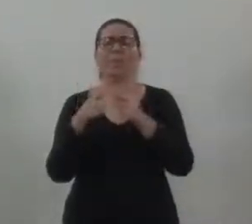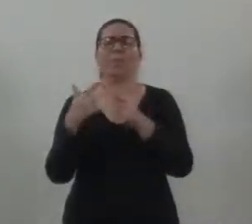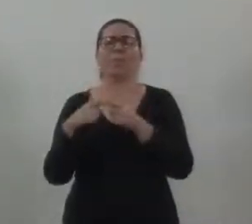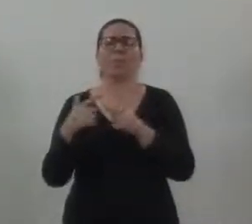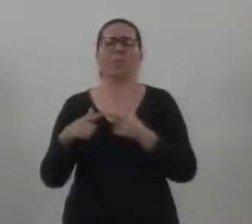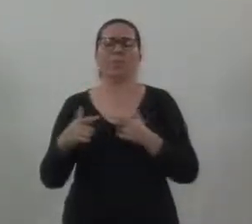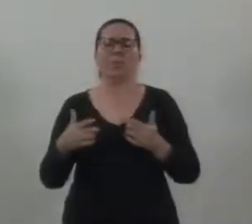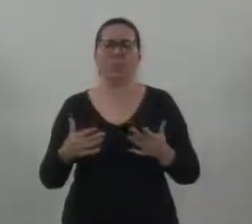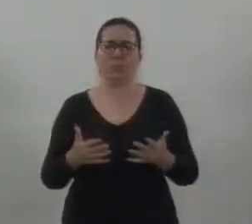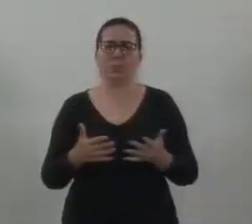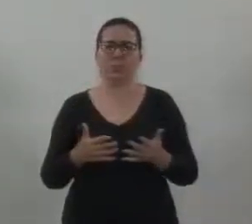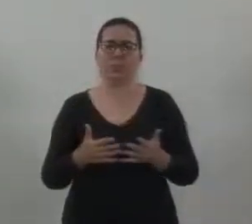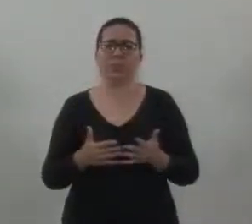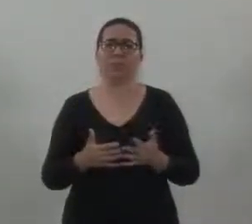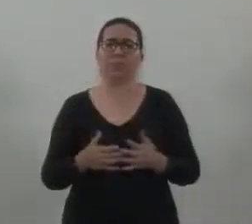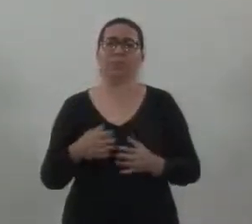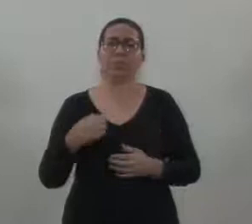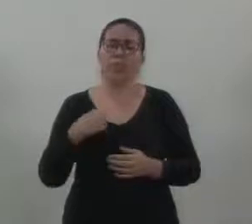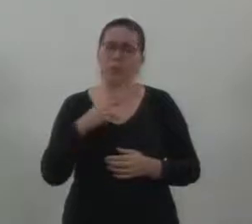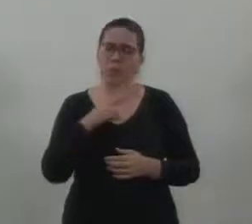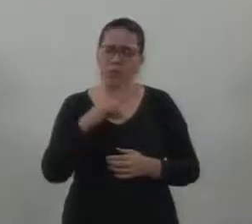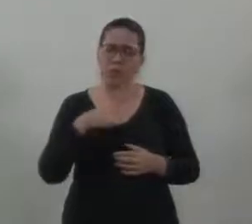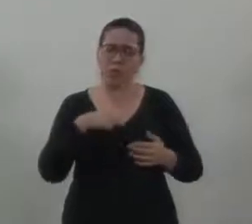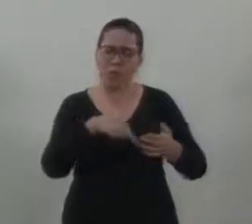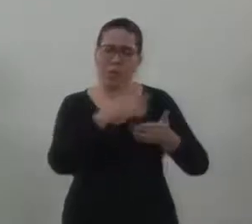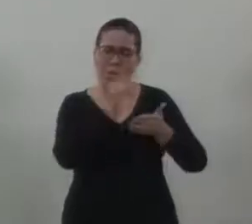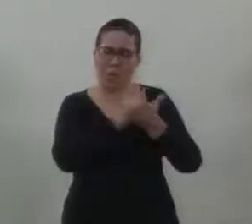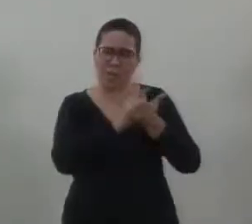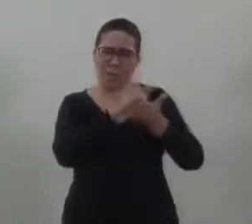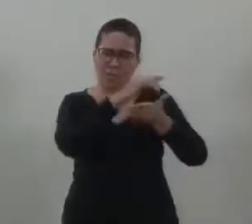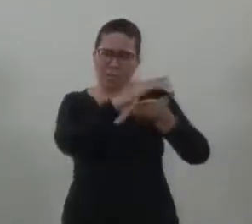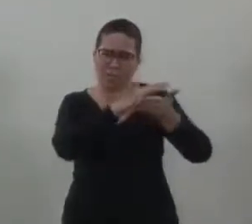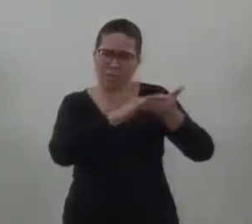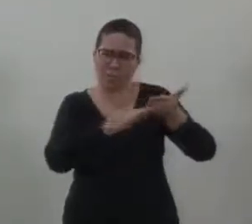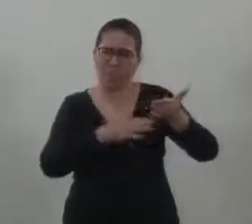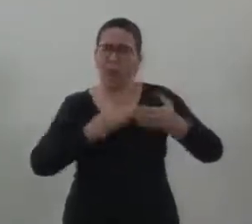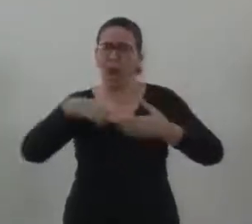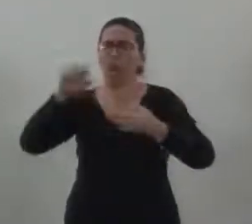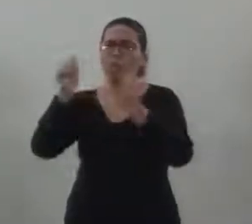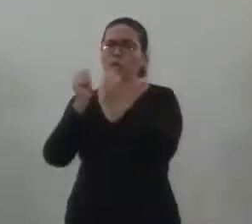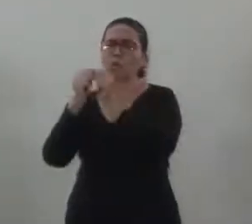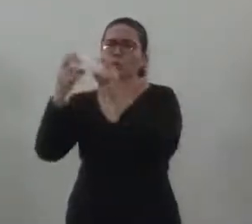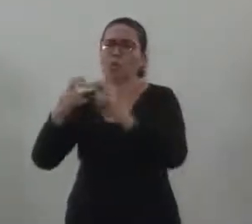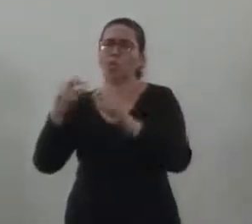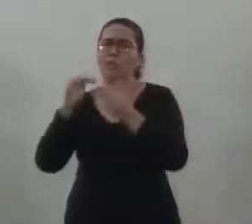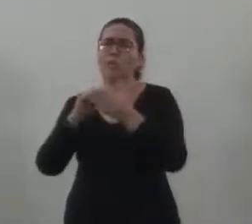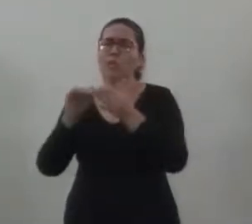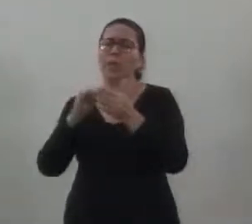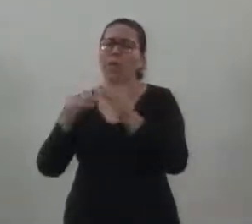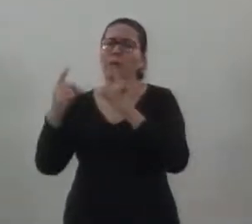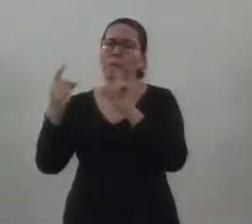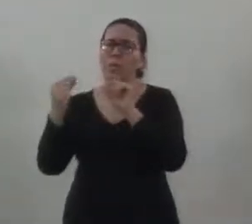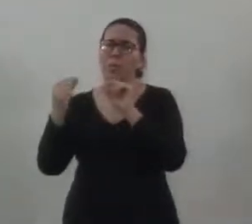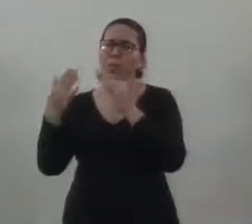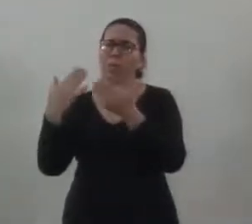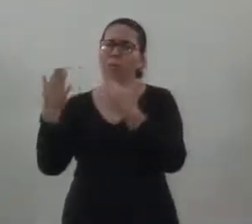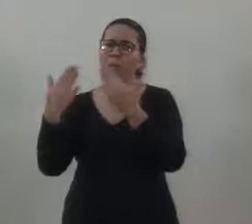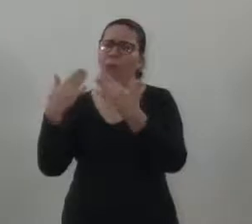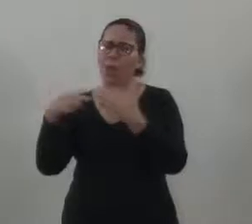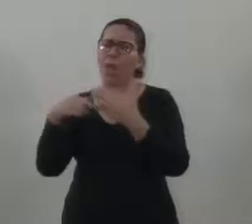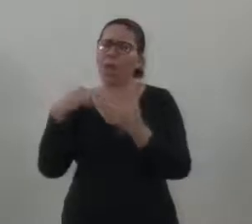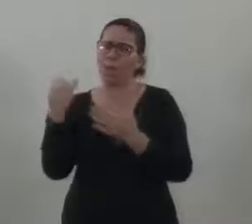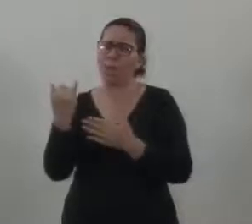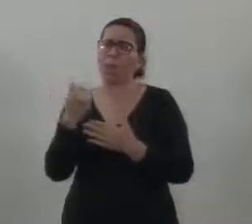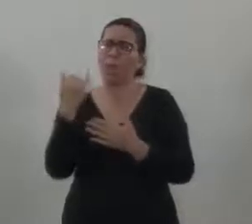é? Então, eu vou fazer questão de levar para o Adriano e conversar com ele. Eu acho que são pautas importantes, são